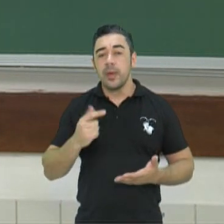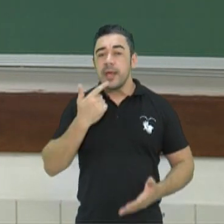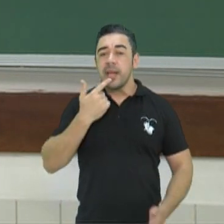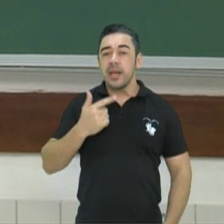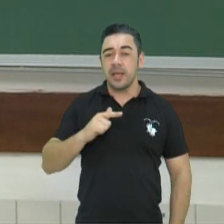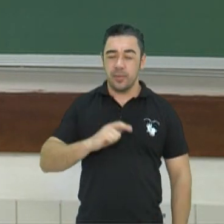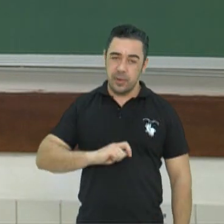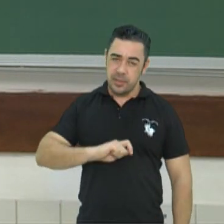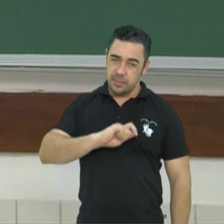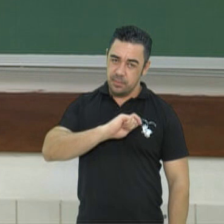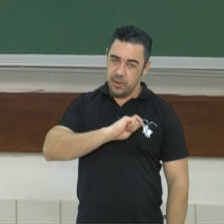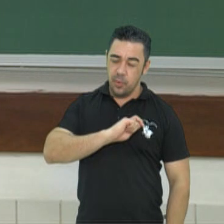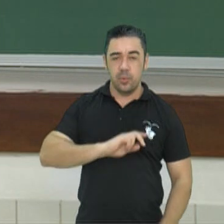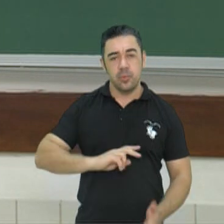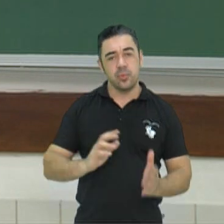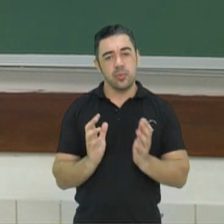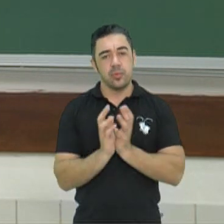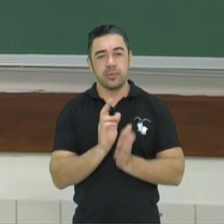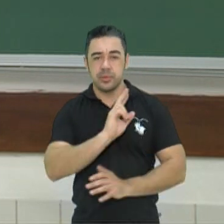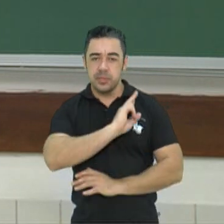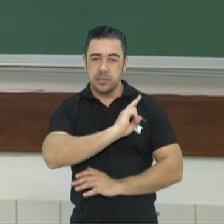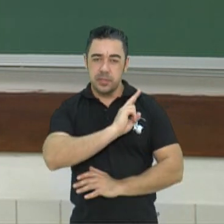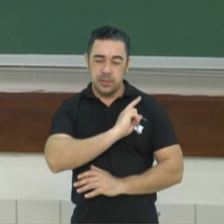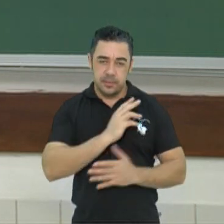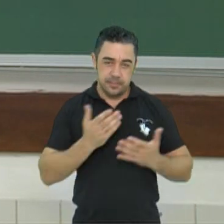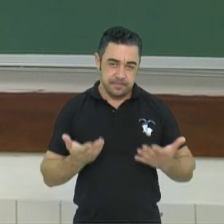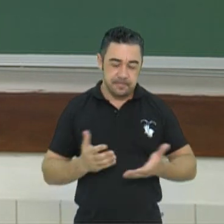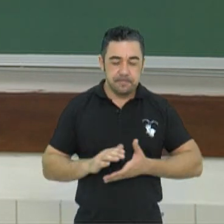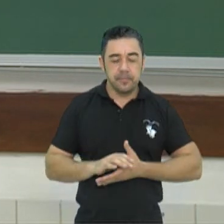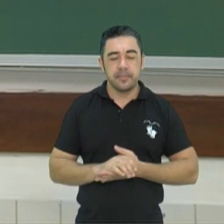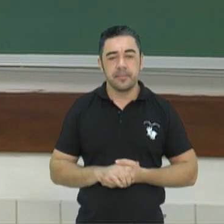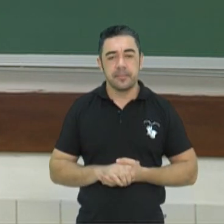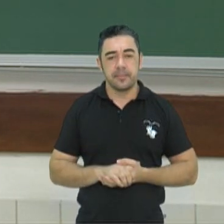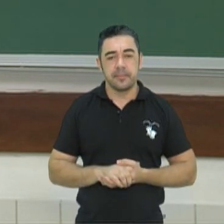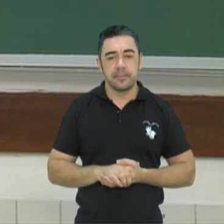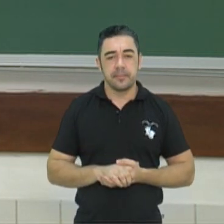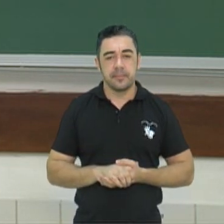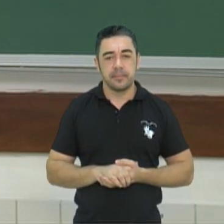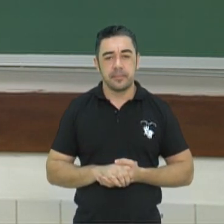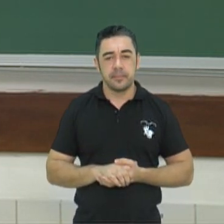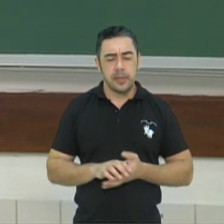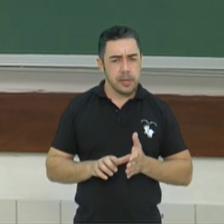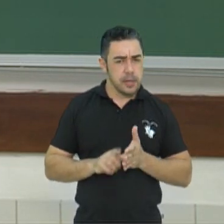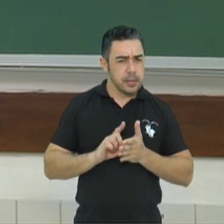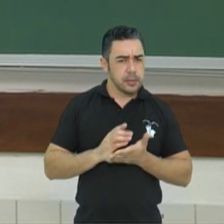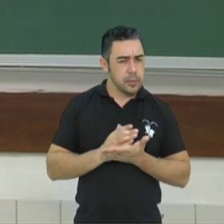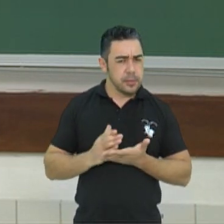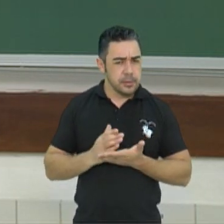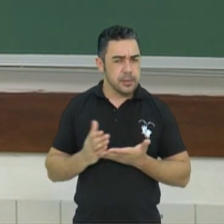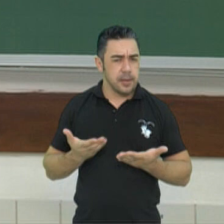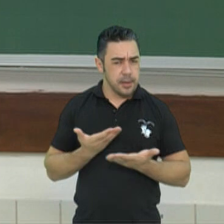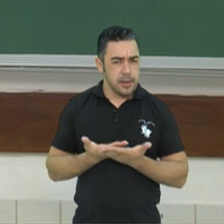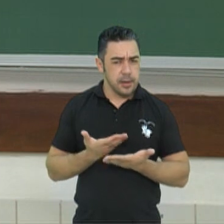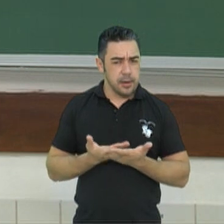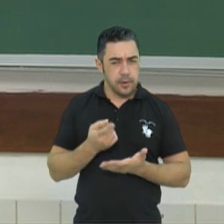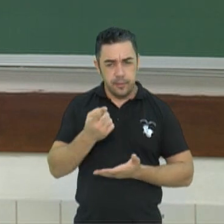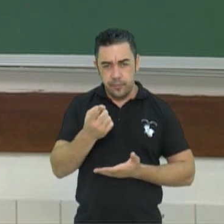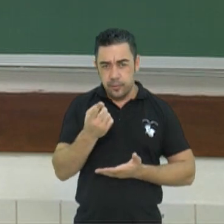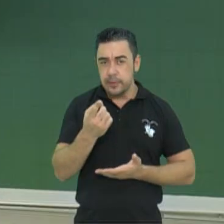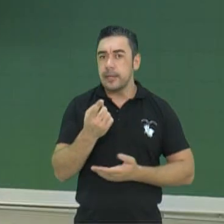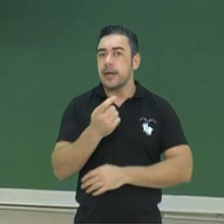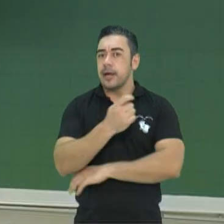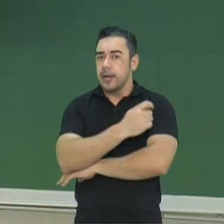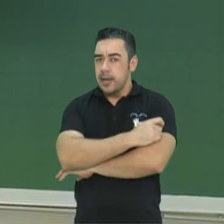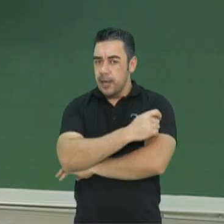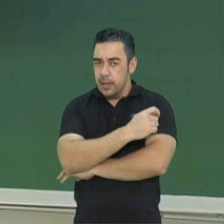española para la segunda serie de la enseñanza media. Pero antes de empezar nuestra classe, você, aluno,